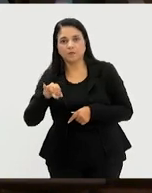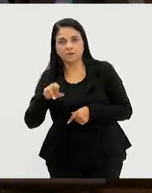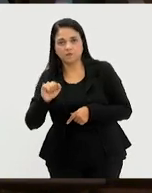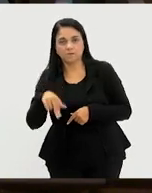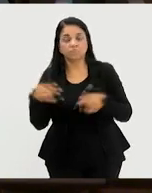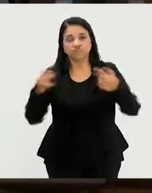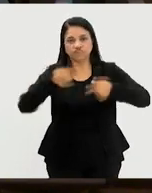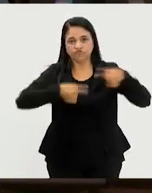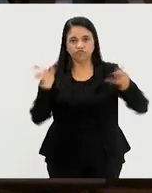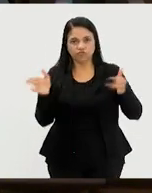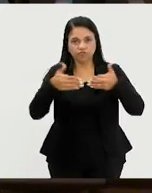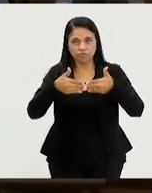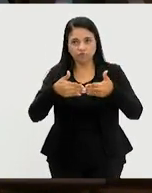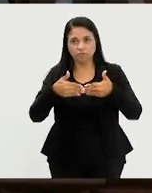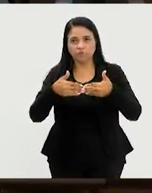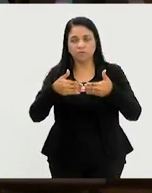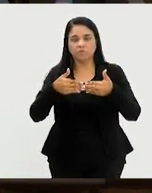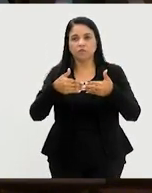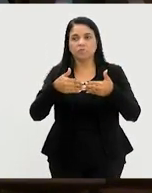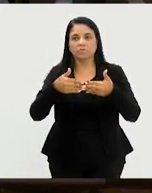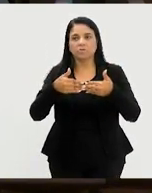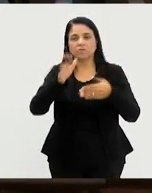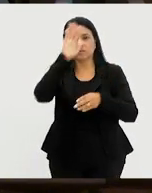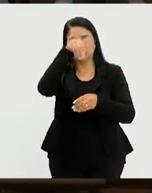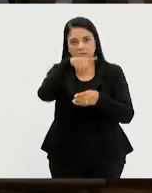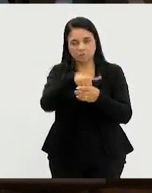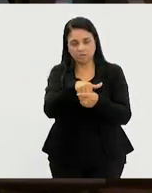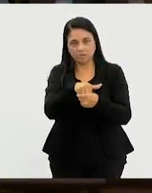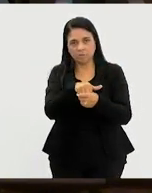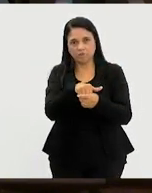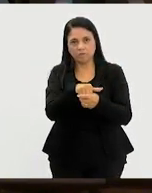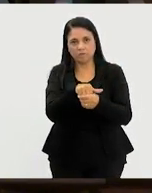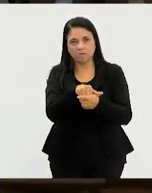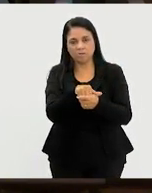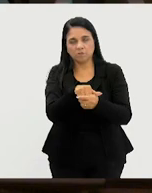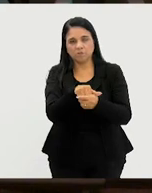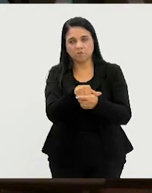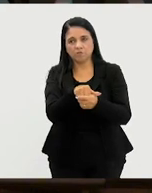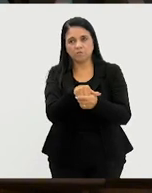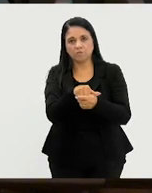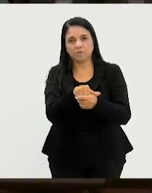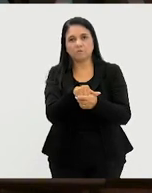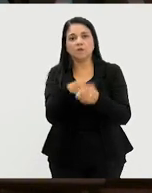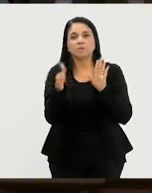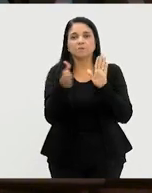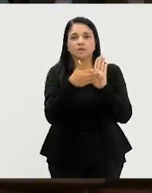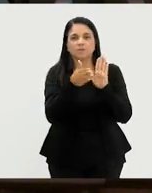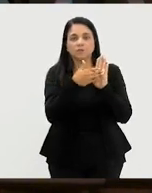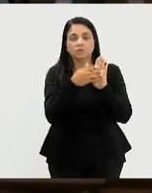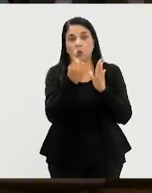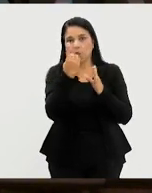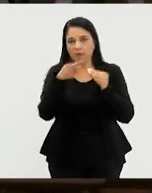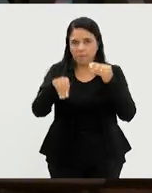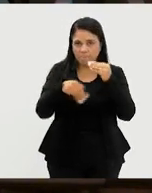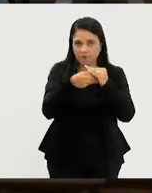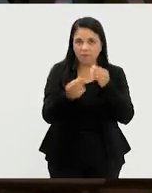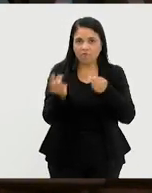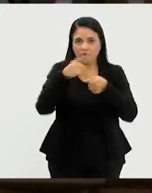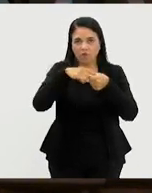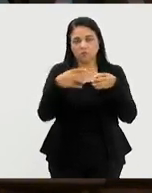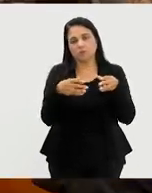Queira discutir encerrada a discussão em votação ou melhor apresente proposta receber uma Emenda e retorna às